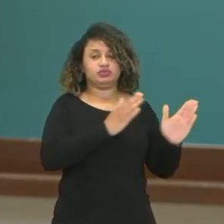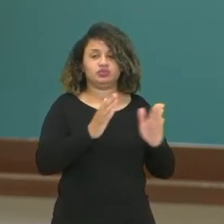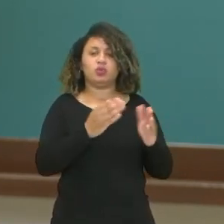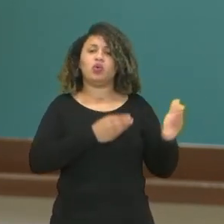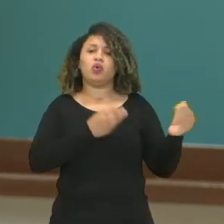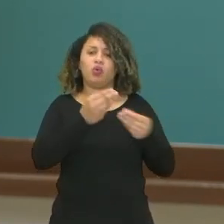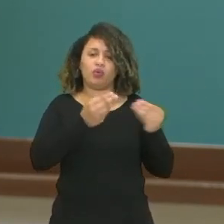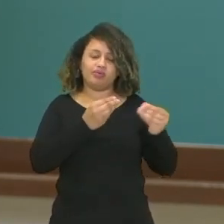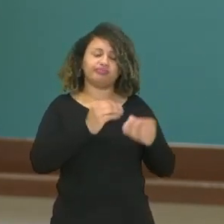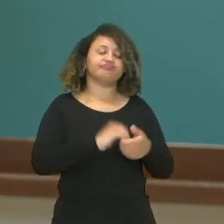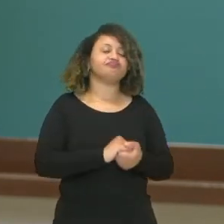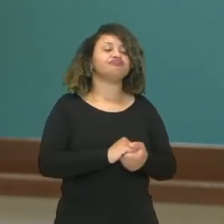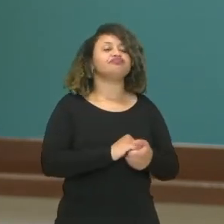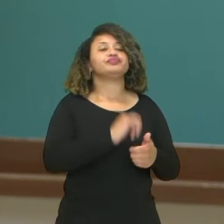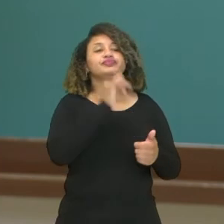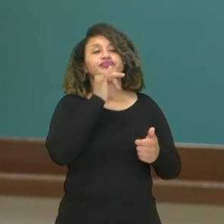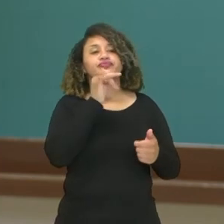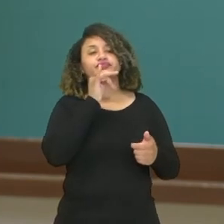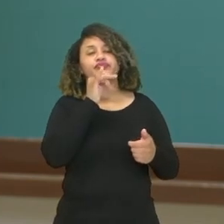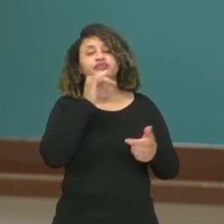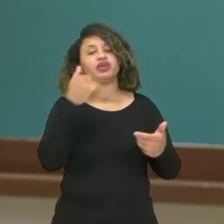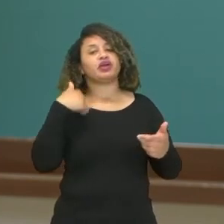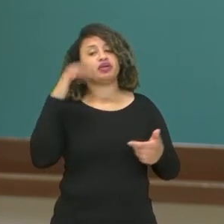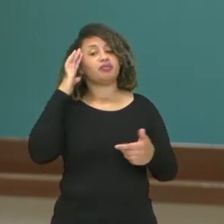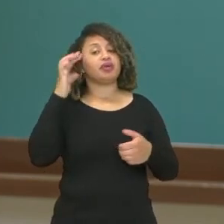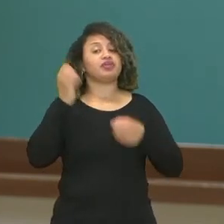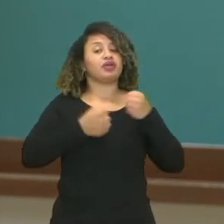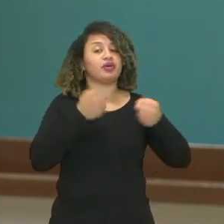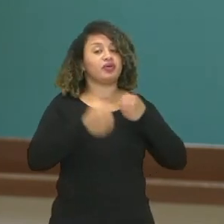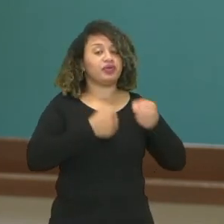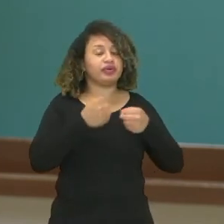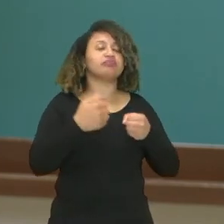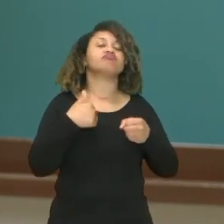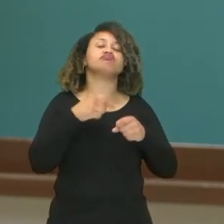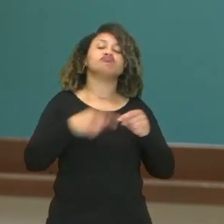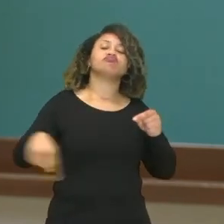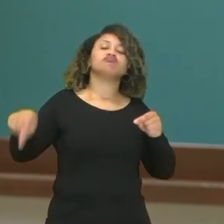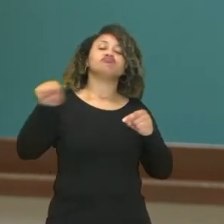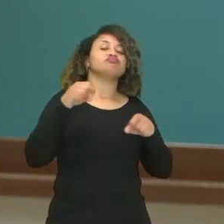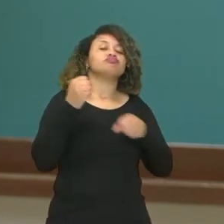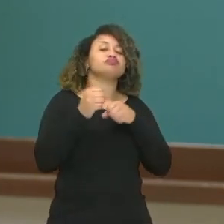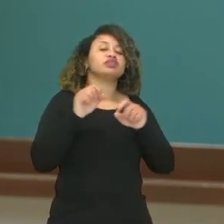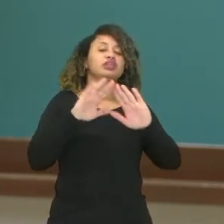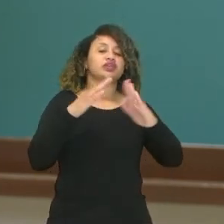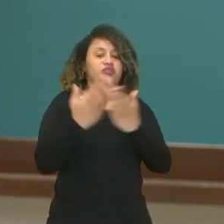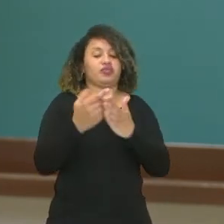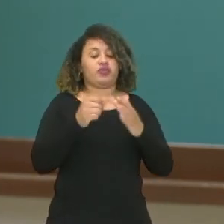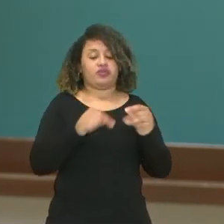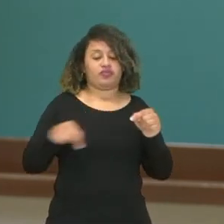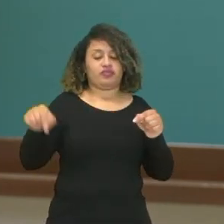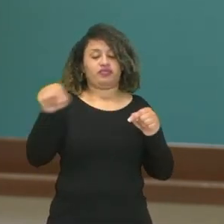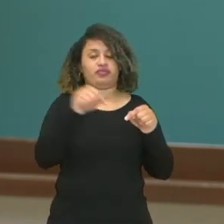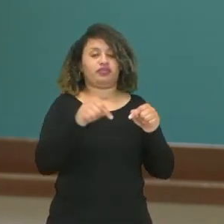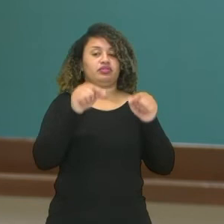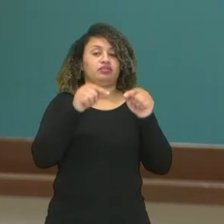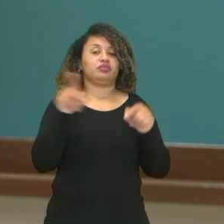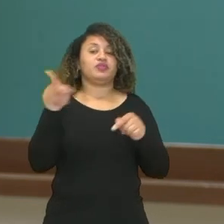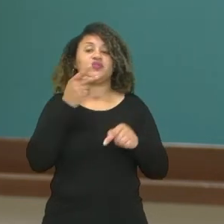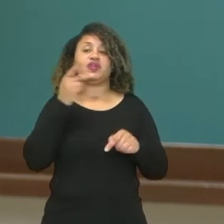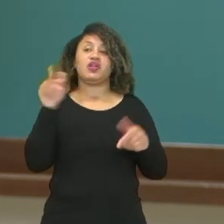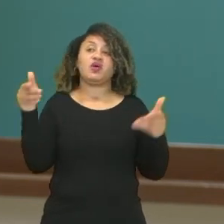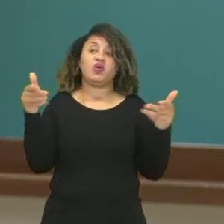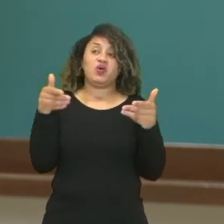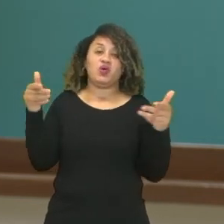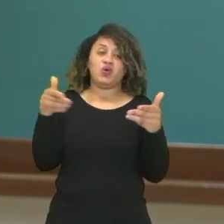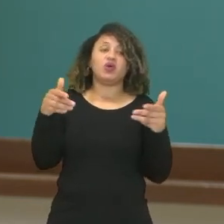funciona? Então, por exemplo, vamos imaginar a corrida. Né? Você está na tua quadra, na tua escola. Aí o professor fala, hoje a gente vai